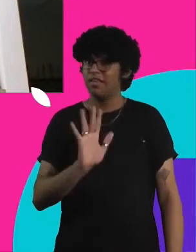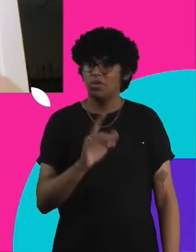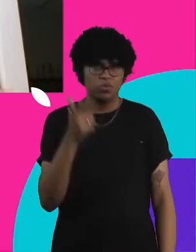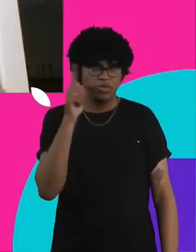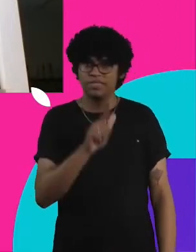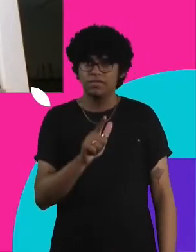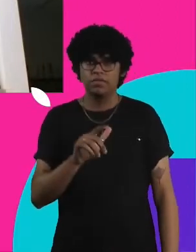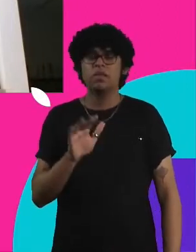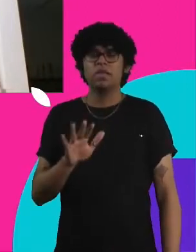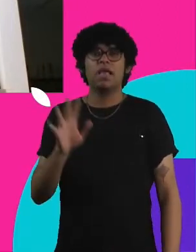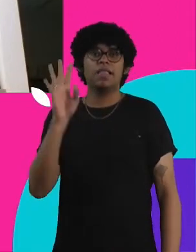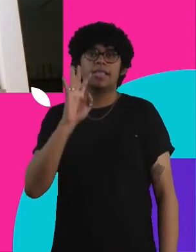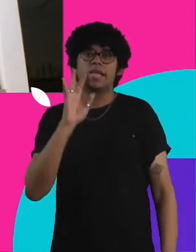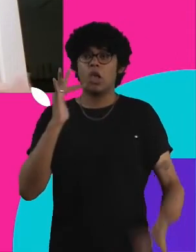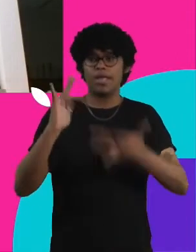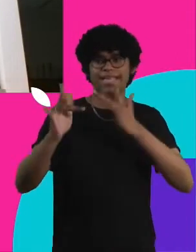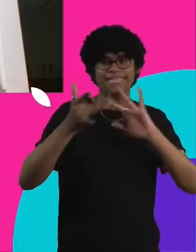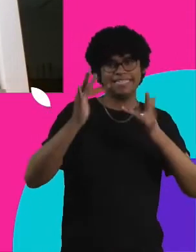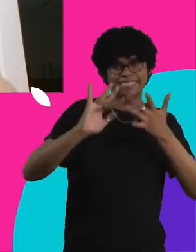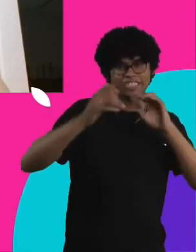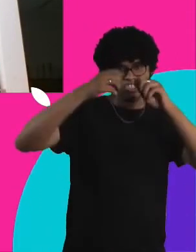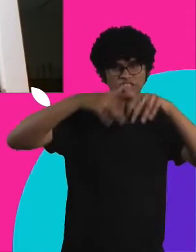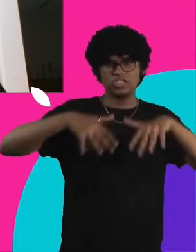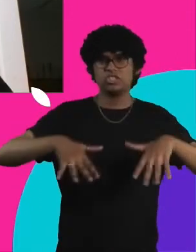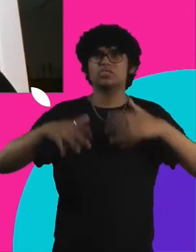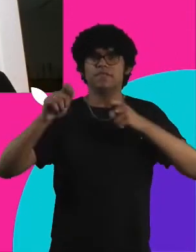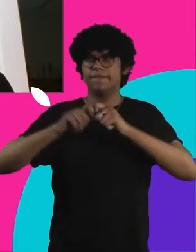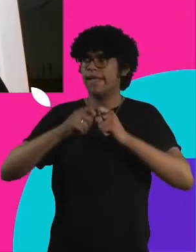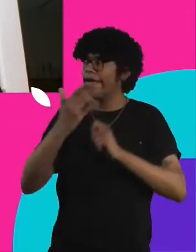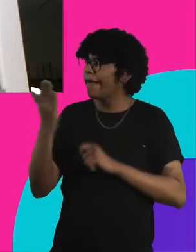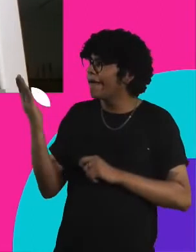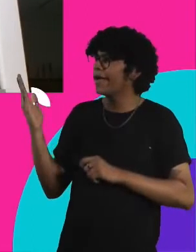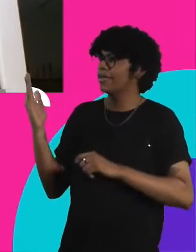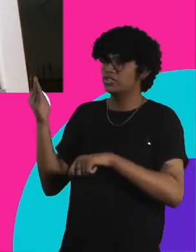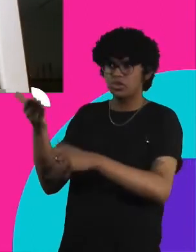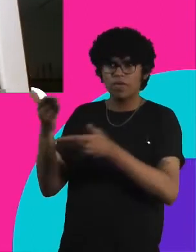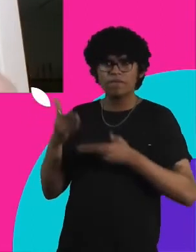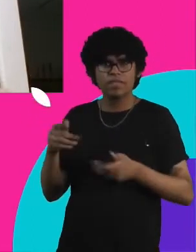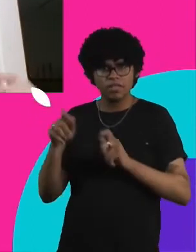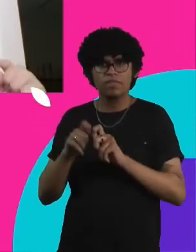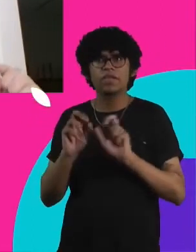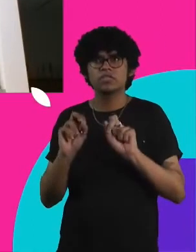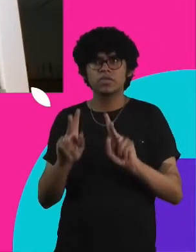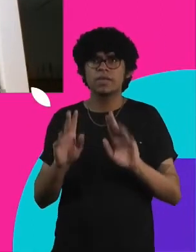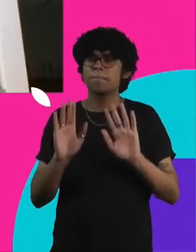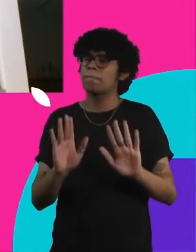bacana o trabalho que a Rede faz, o que a Marcela faz, o que o Joaquim faz, o que o Celso faz. Mas a gente não